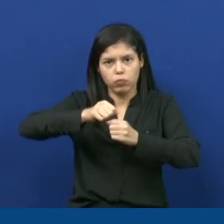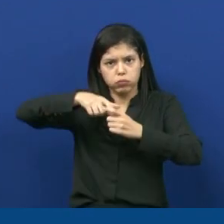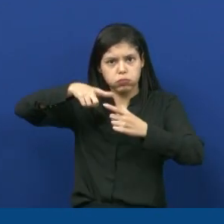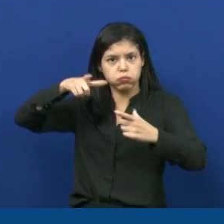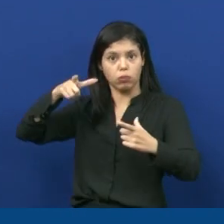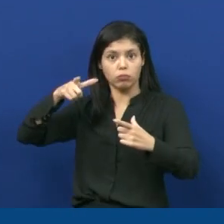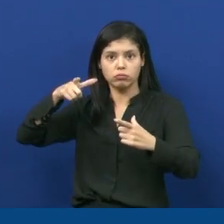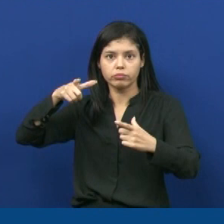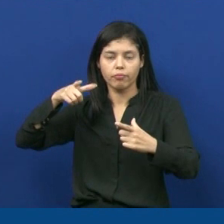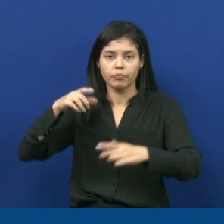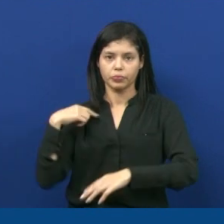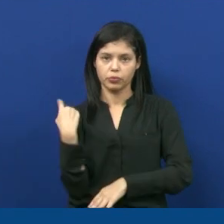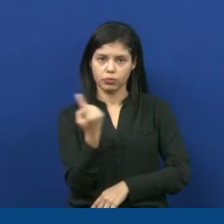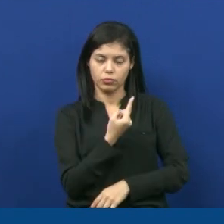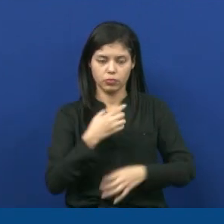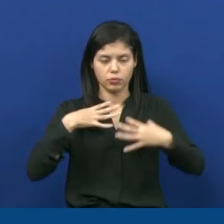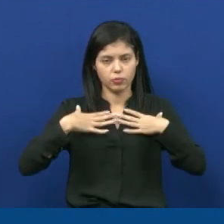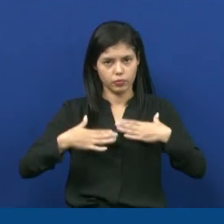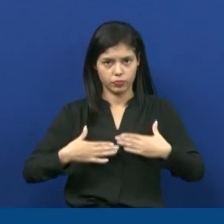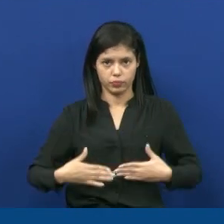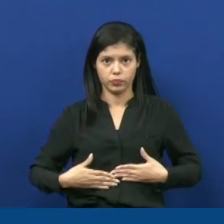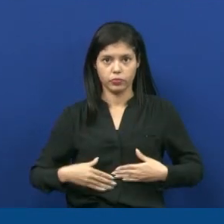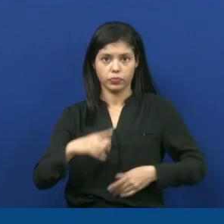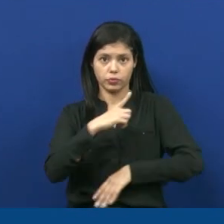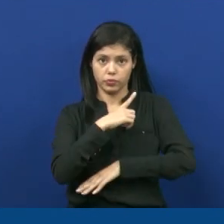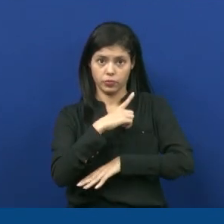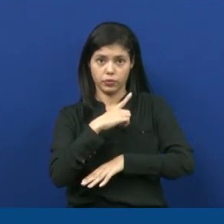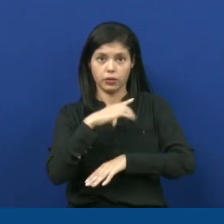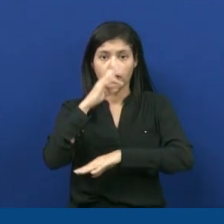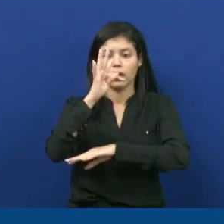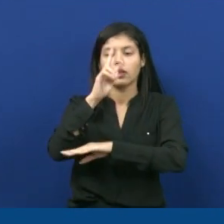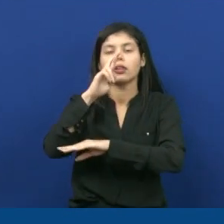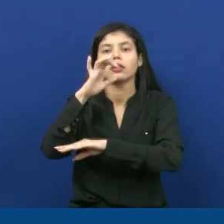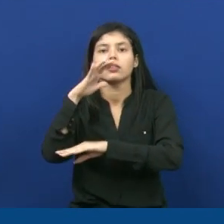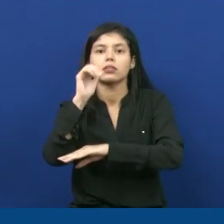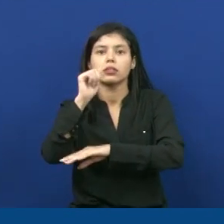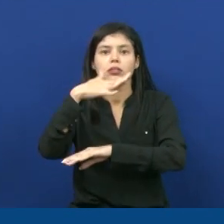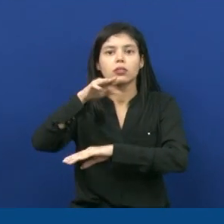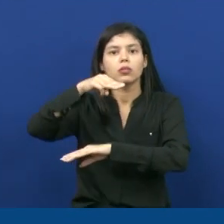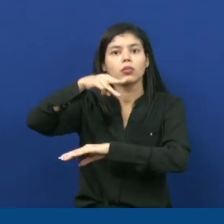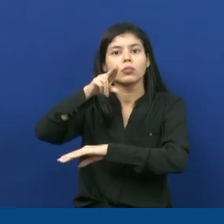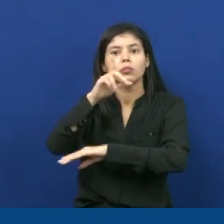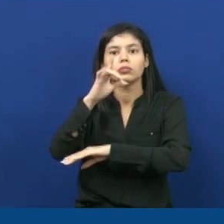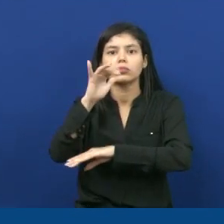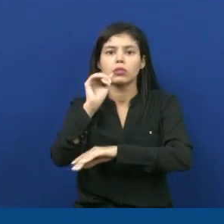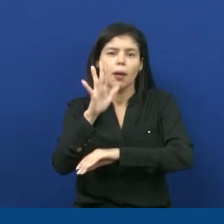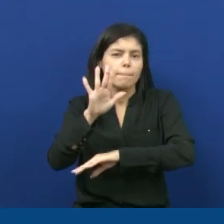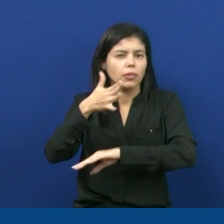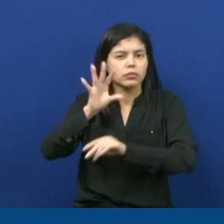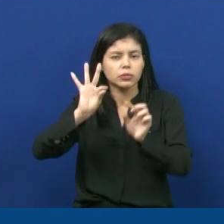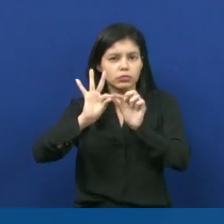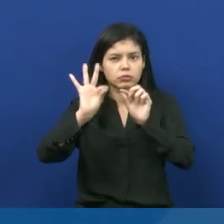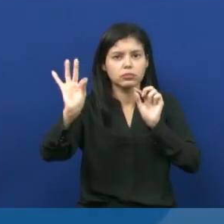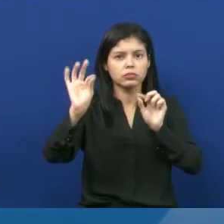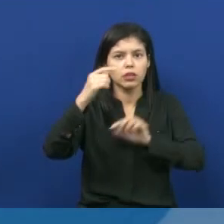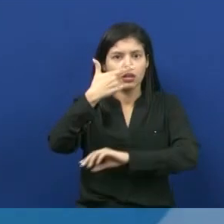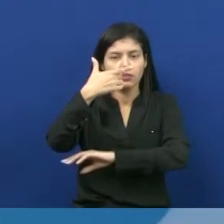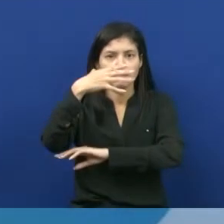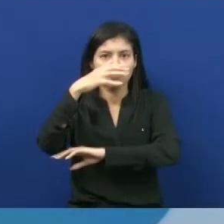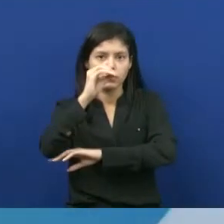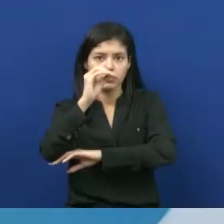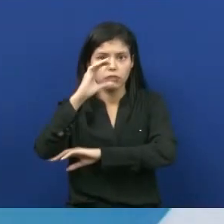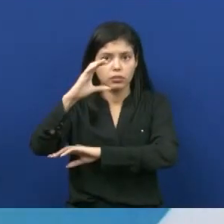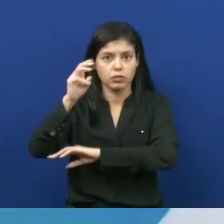do nosso organismo. Ele é constituído de tecido muscular. Ele mede mais ou menos uns